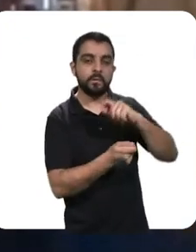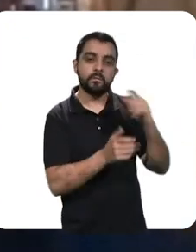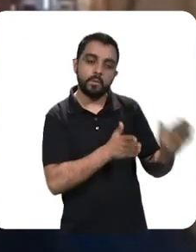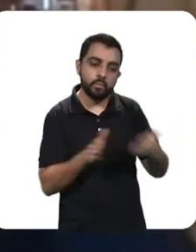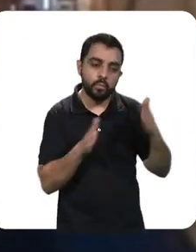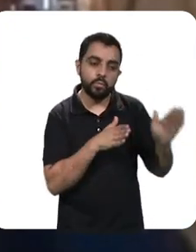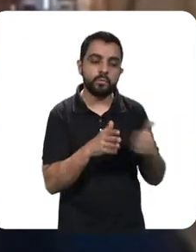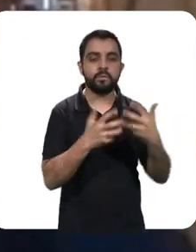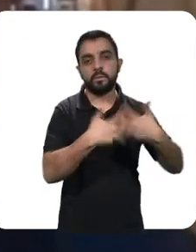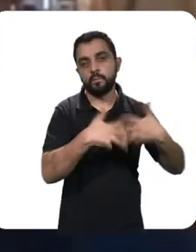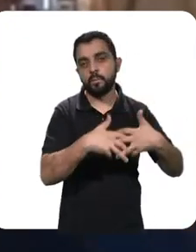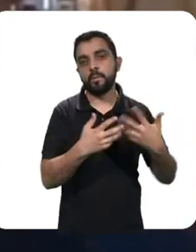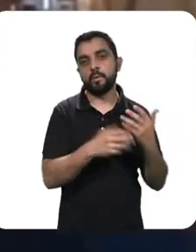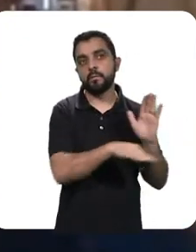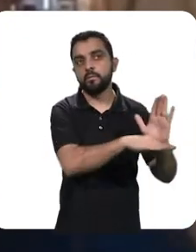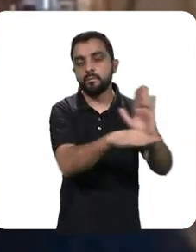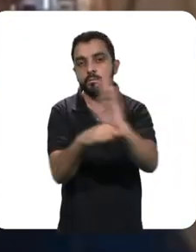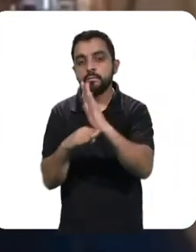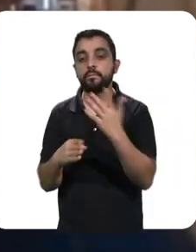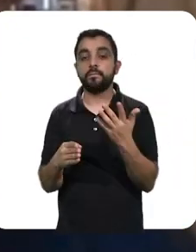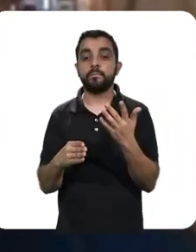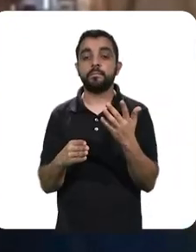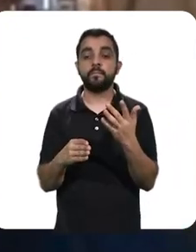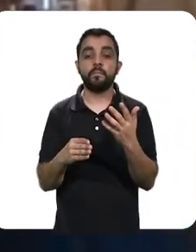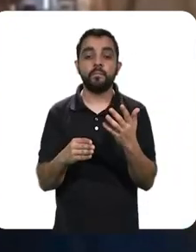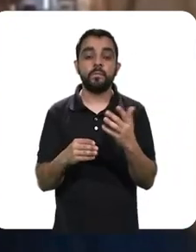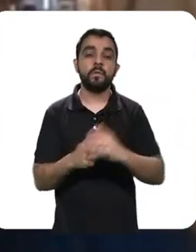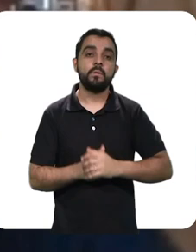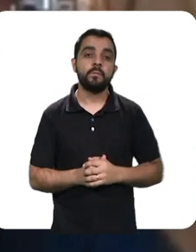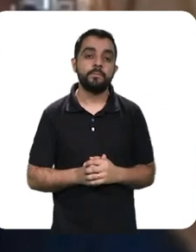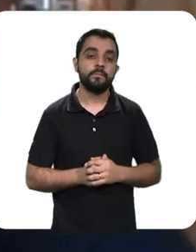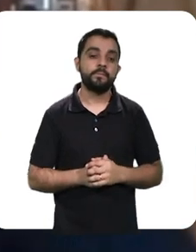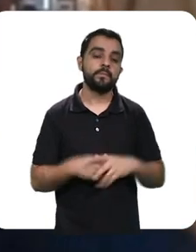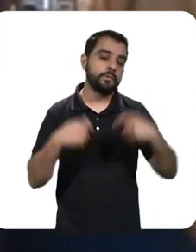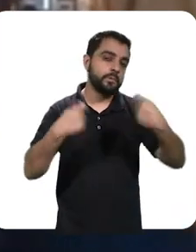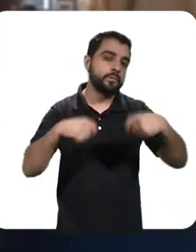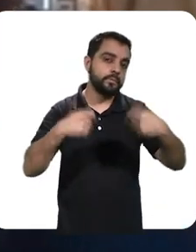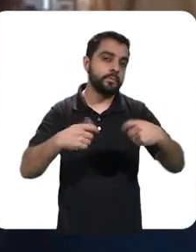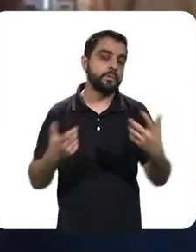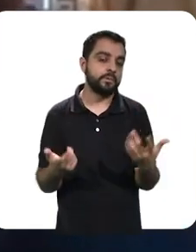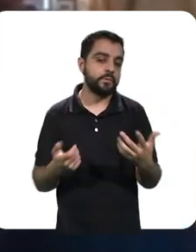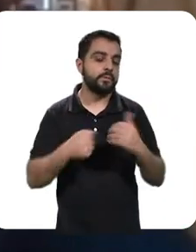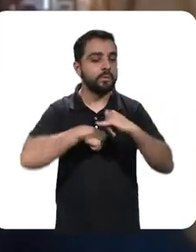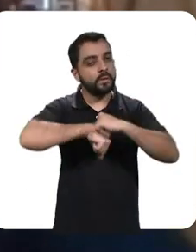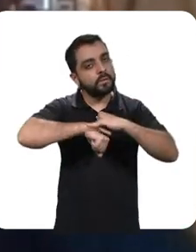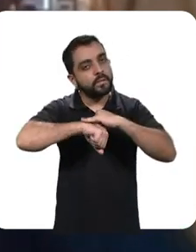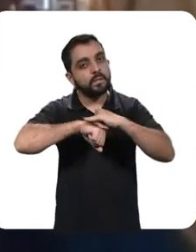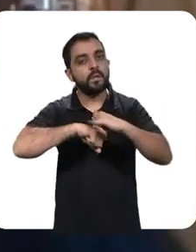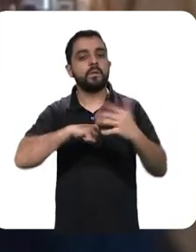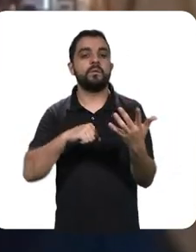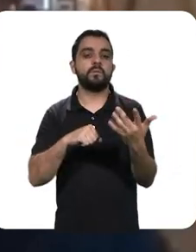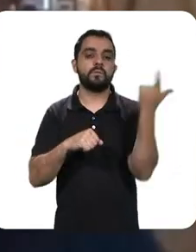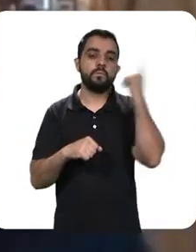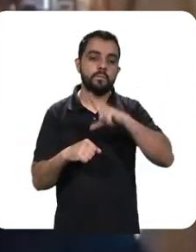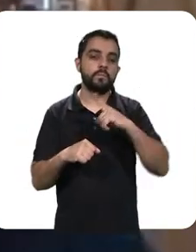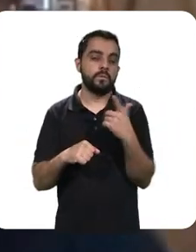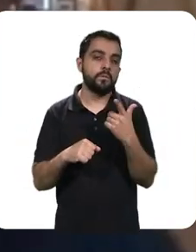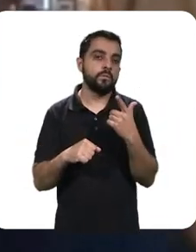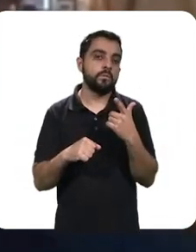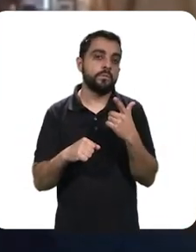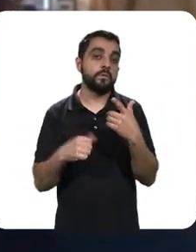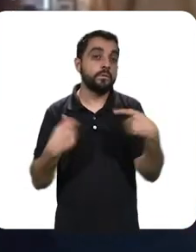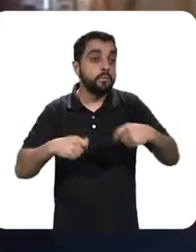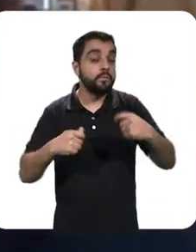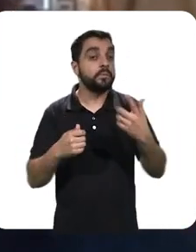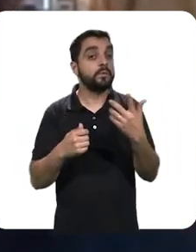a gente vê que a solidariedade está imperando no país, mas que a gente precisa de estratégias que venham